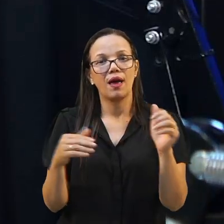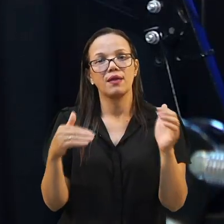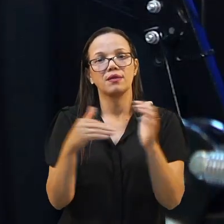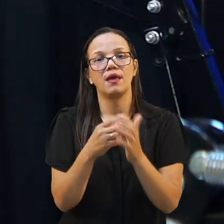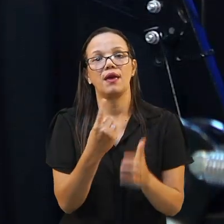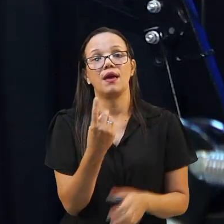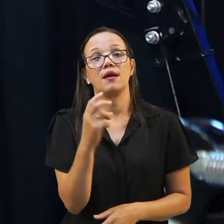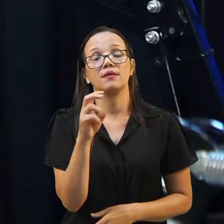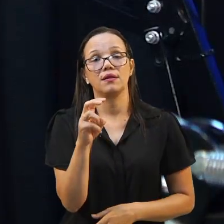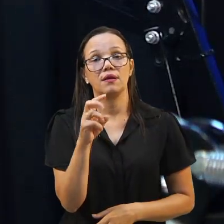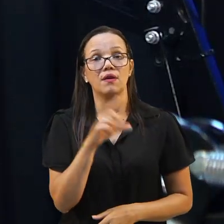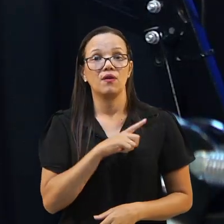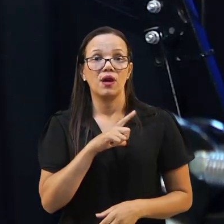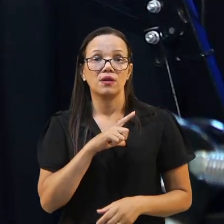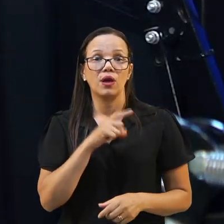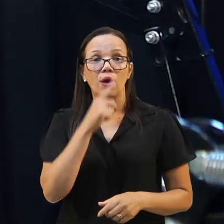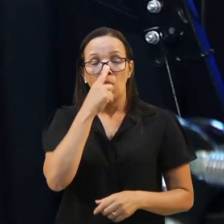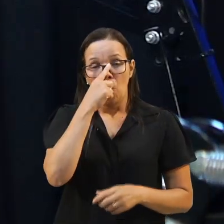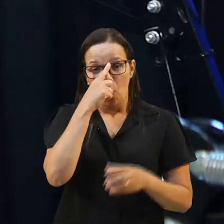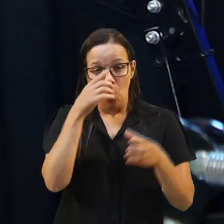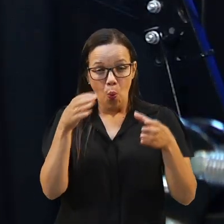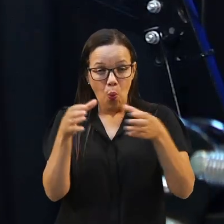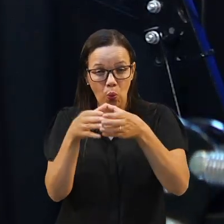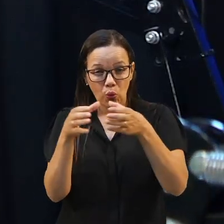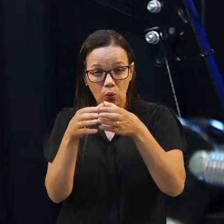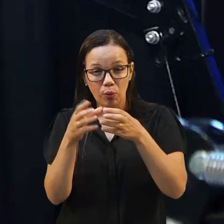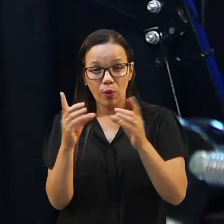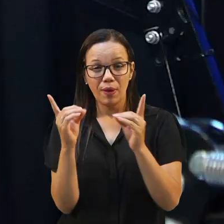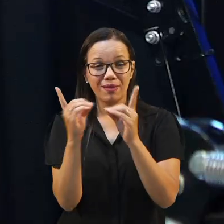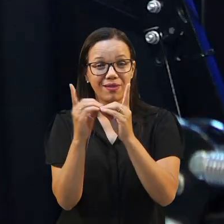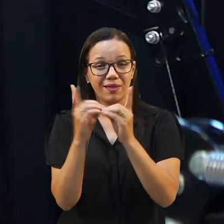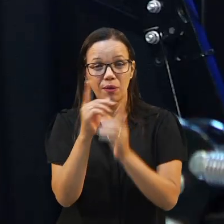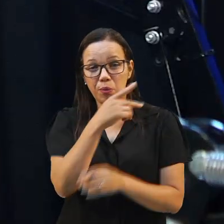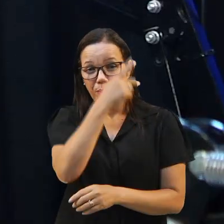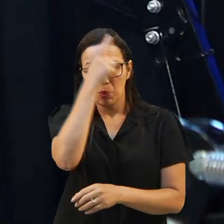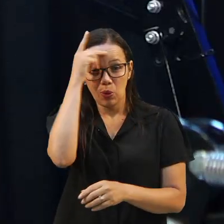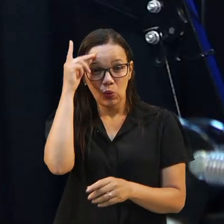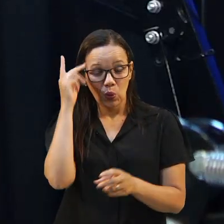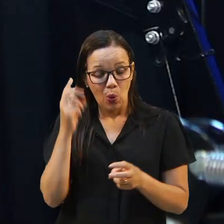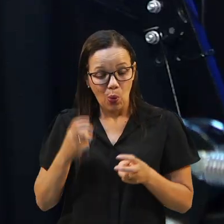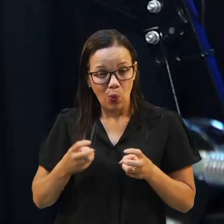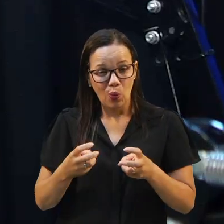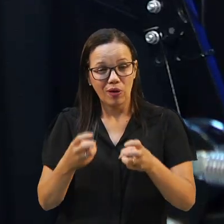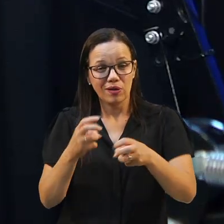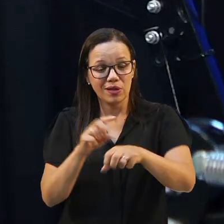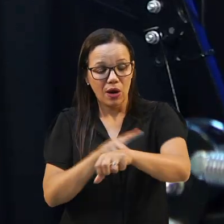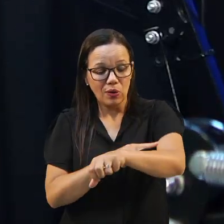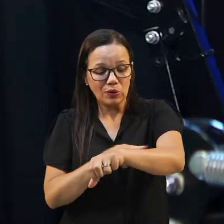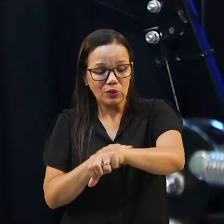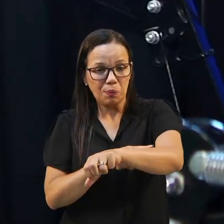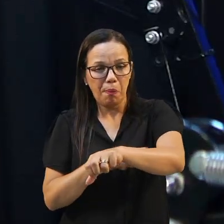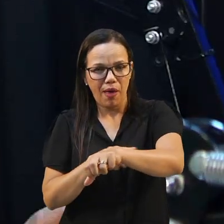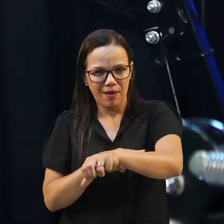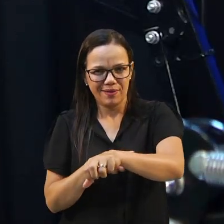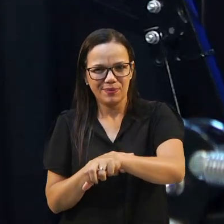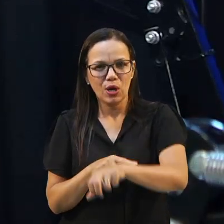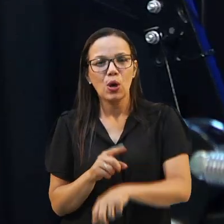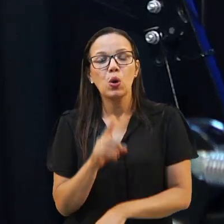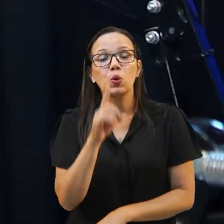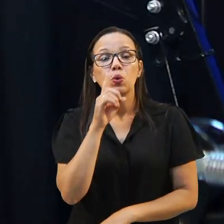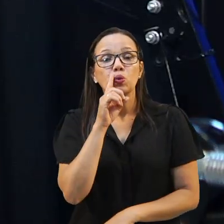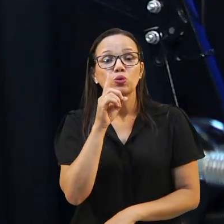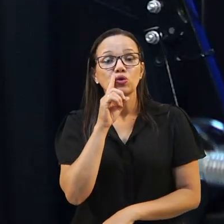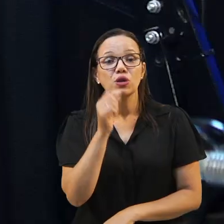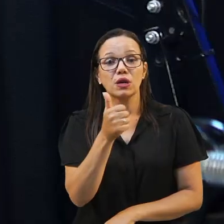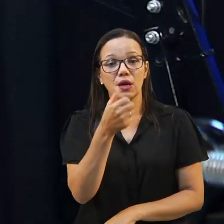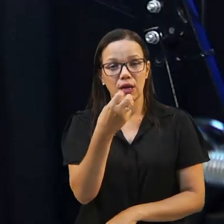ter um mutirão para atender pacientes com câncer de pele. No dia